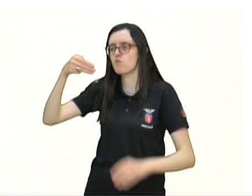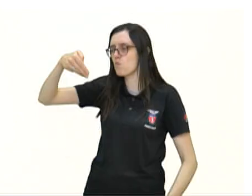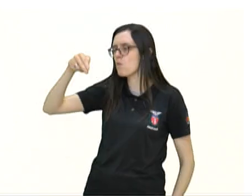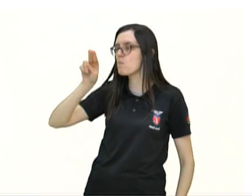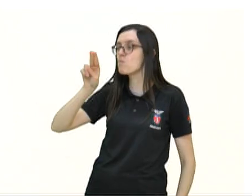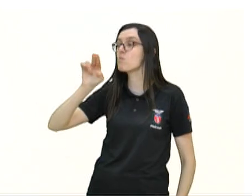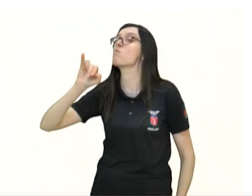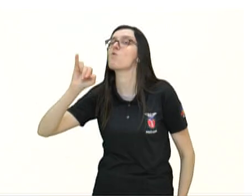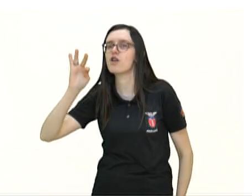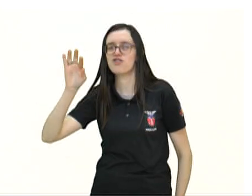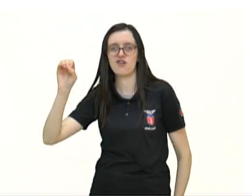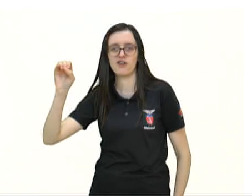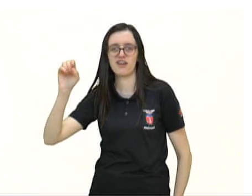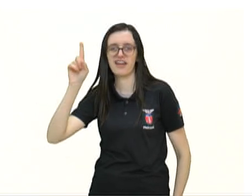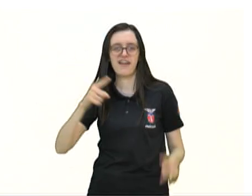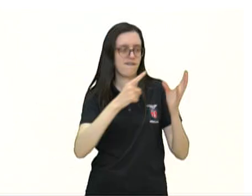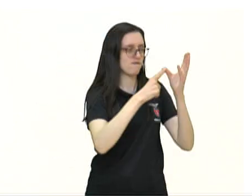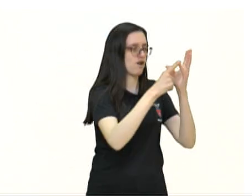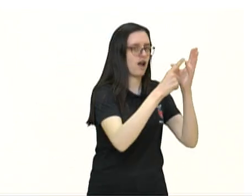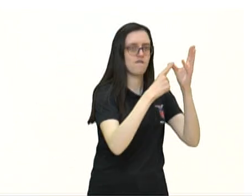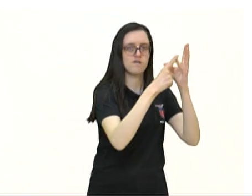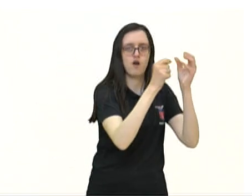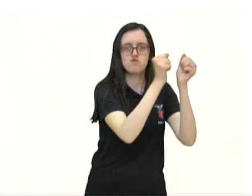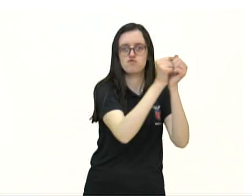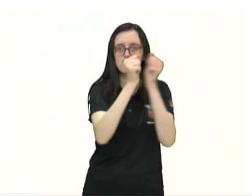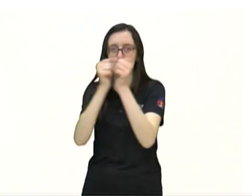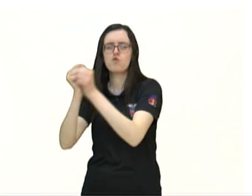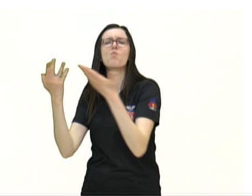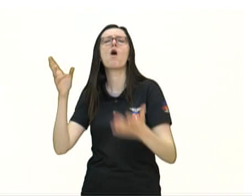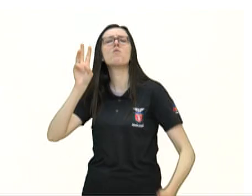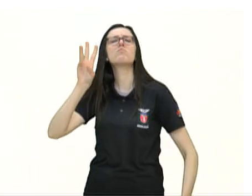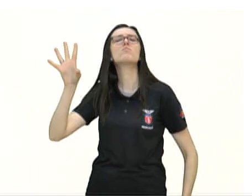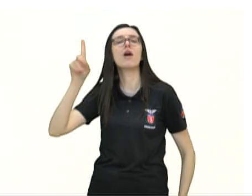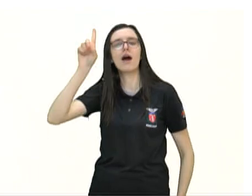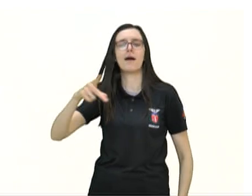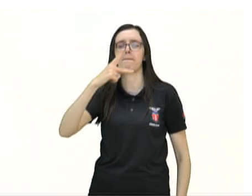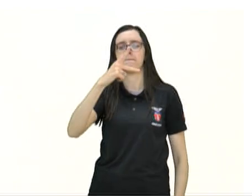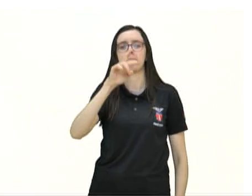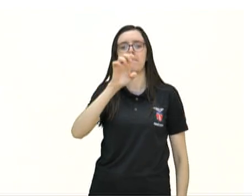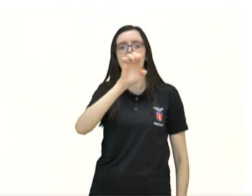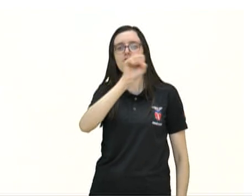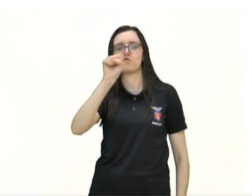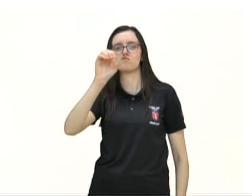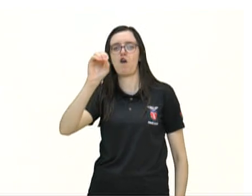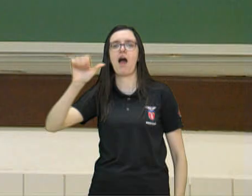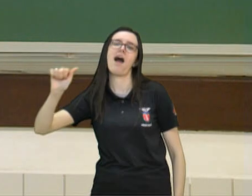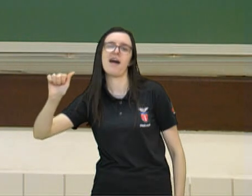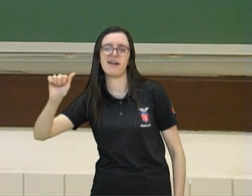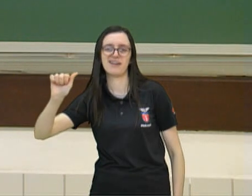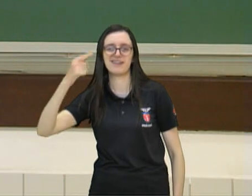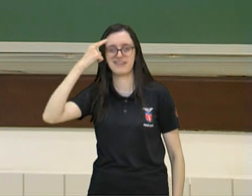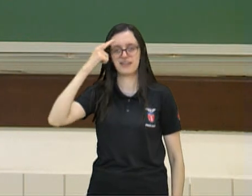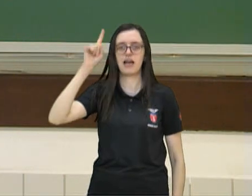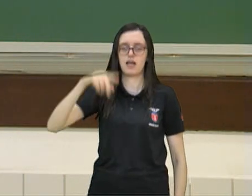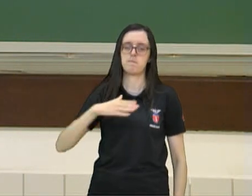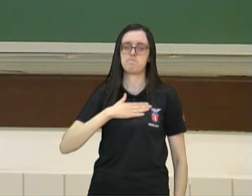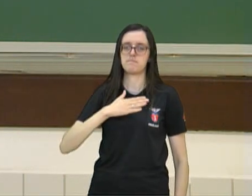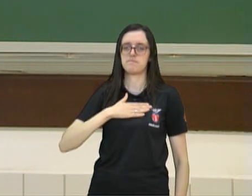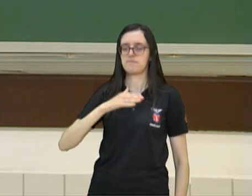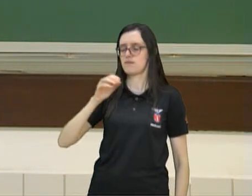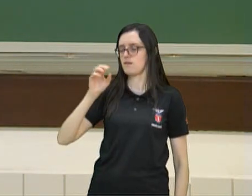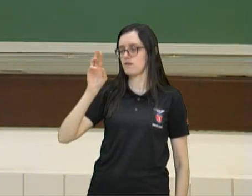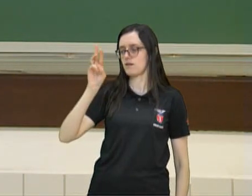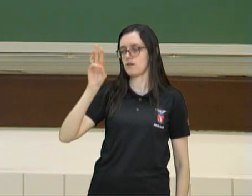ficam juntos quando eu separo. E qual é o meu hiato? A pessoa, certo? Pessoa que é meu hiato. O o